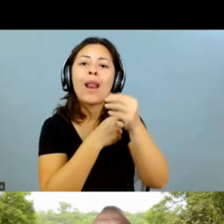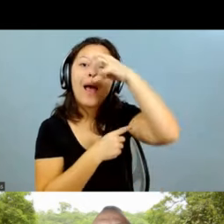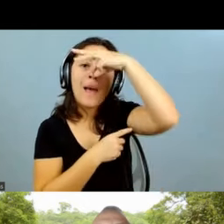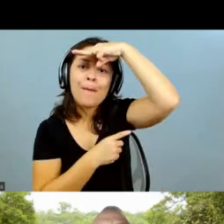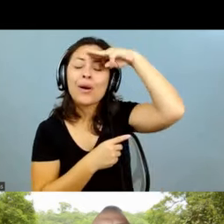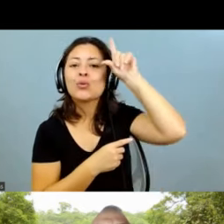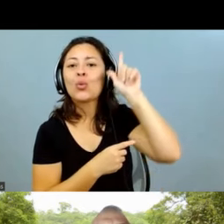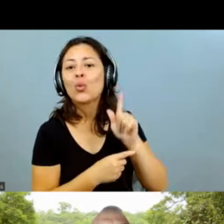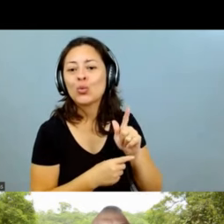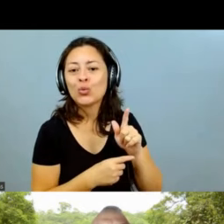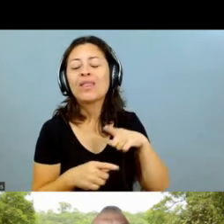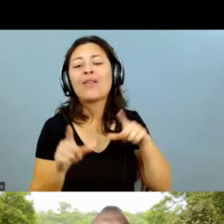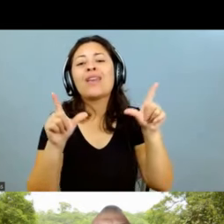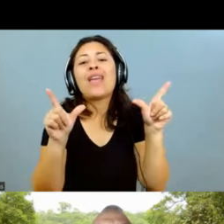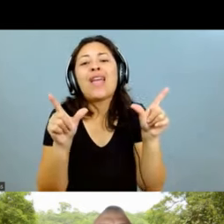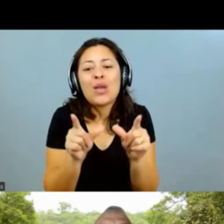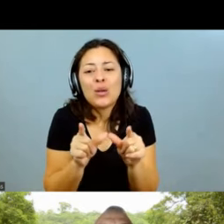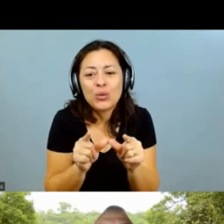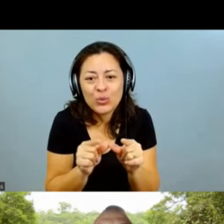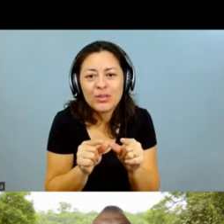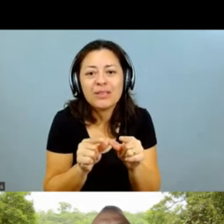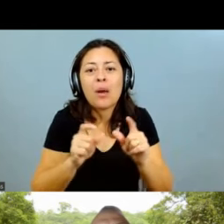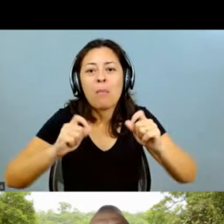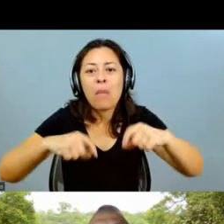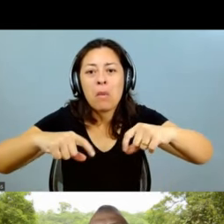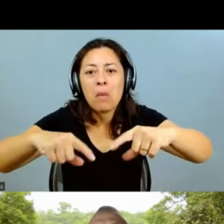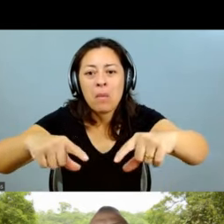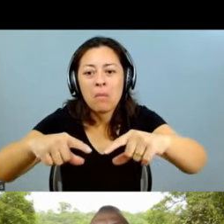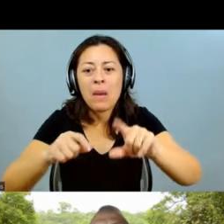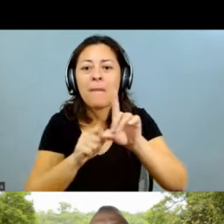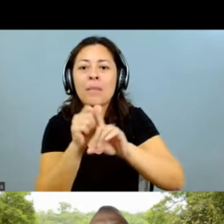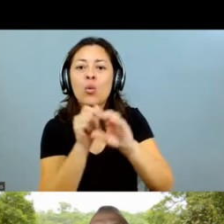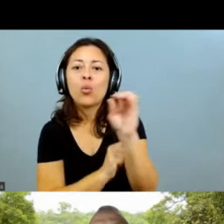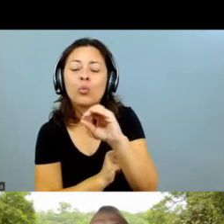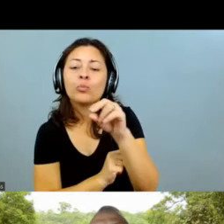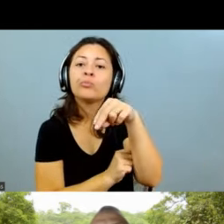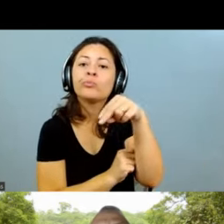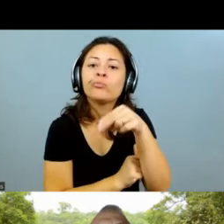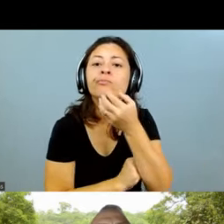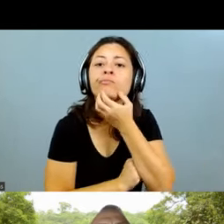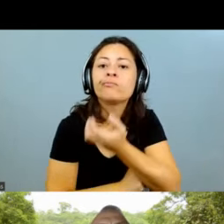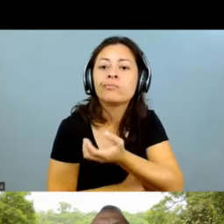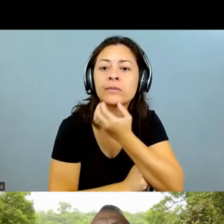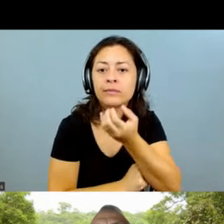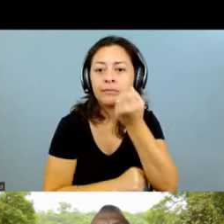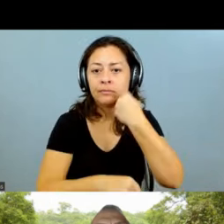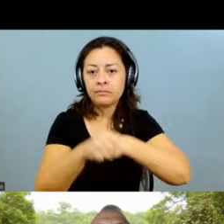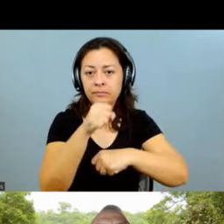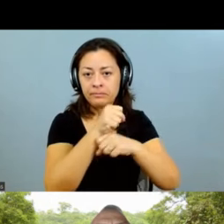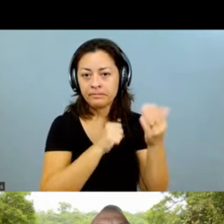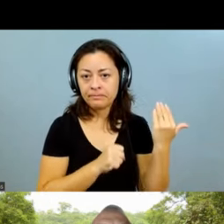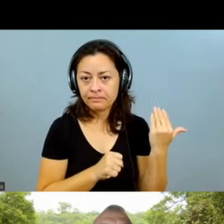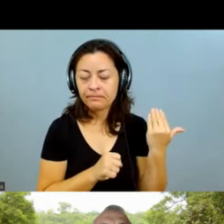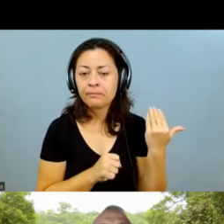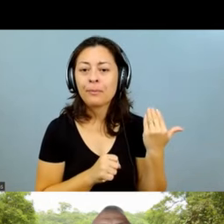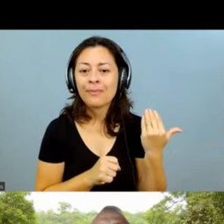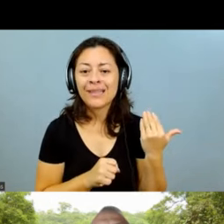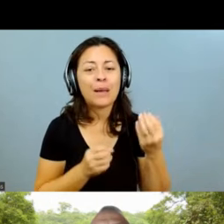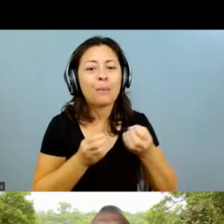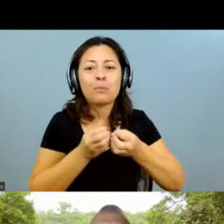sofreu redução significativa nas precipitações nos meses de outubro novembro e dezembro do ano passado e que prejudicou o